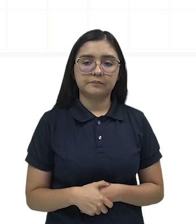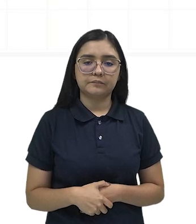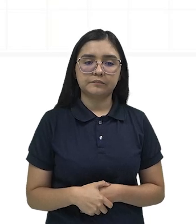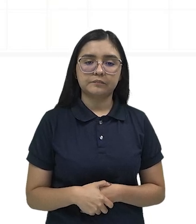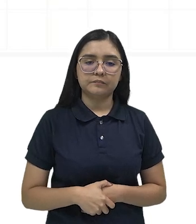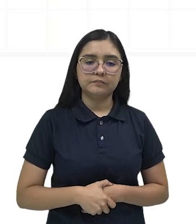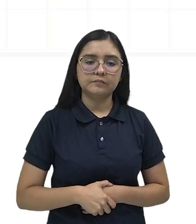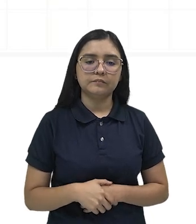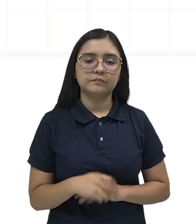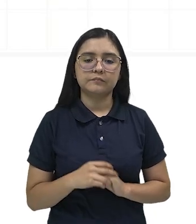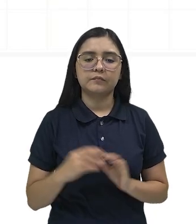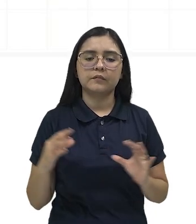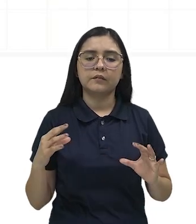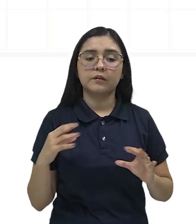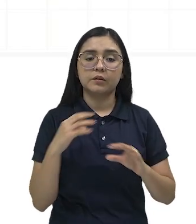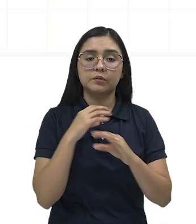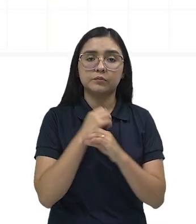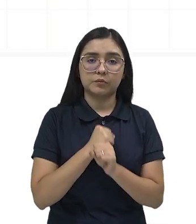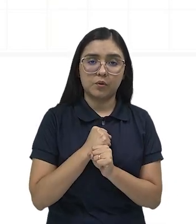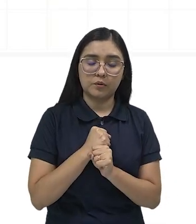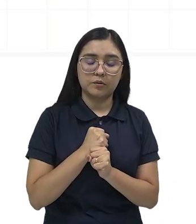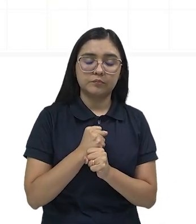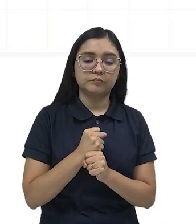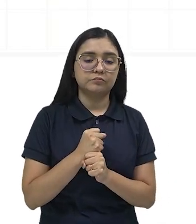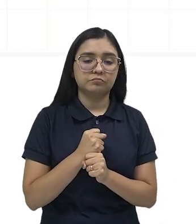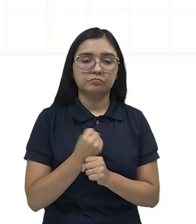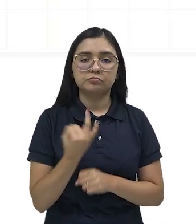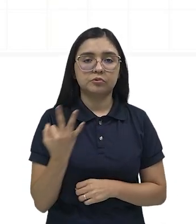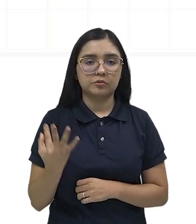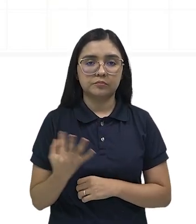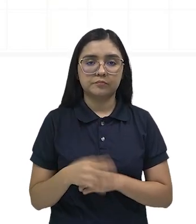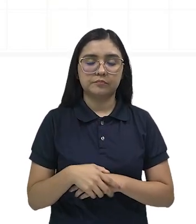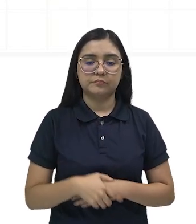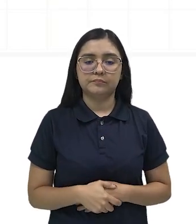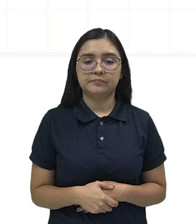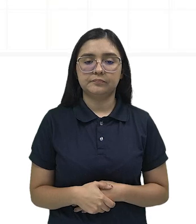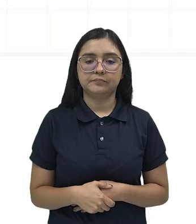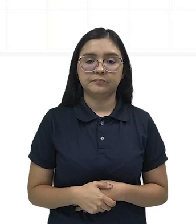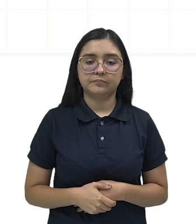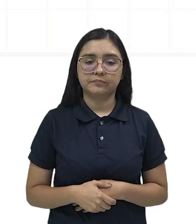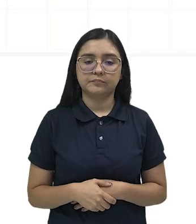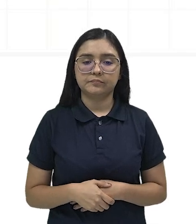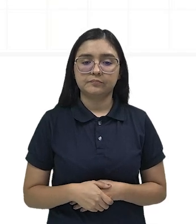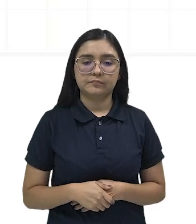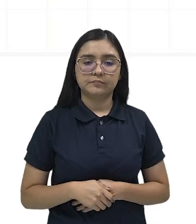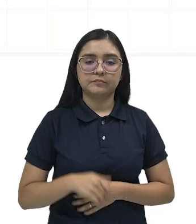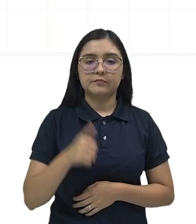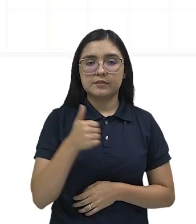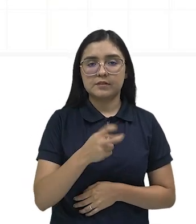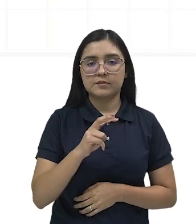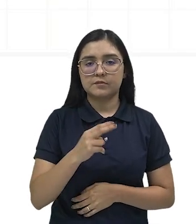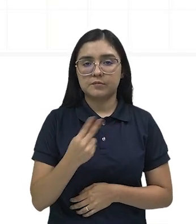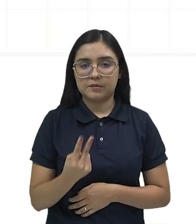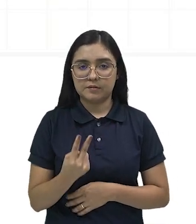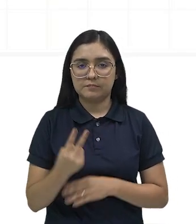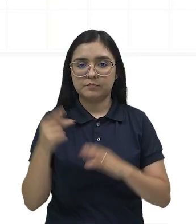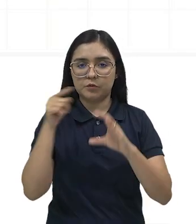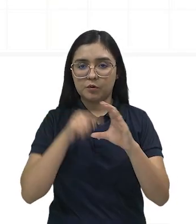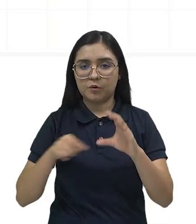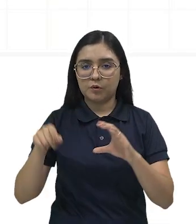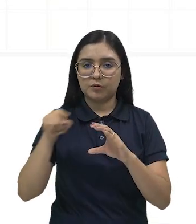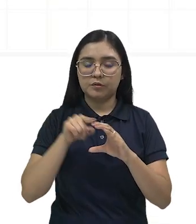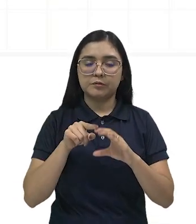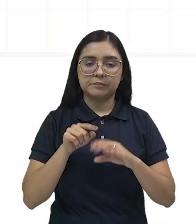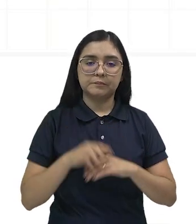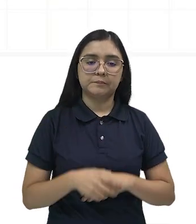o total disso, meu povo, o total disso é de 152 rodas. Quer dizer, você